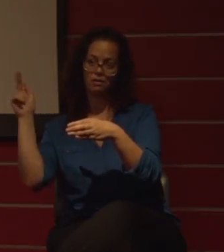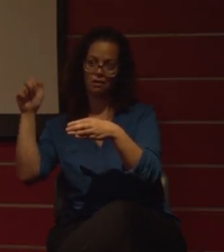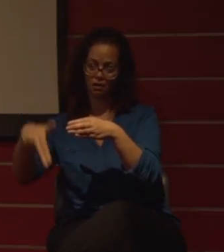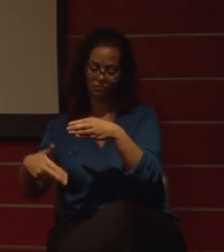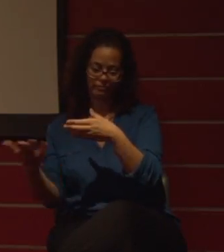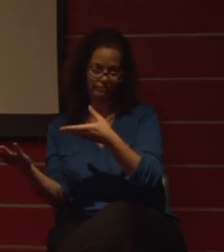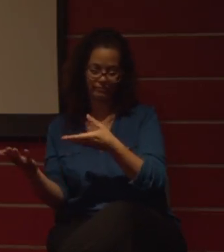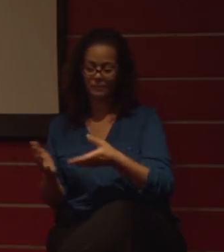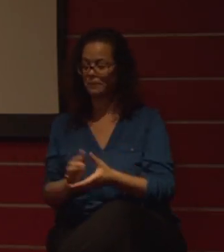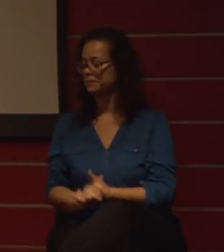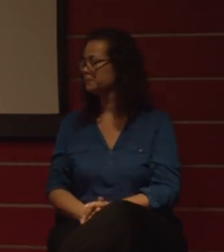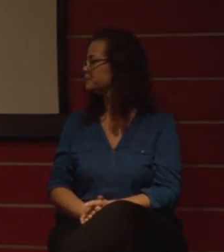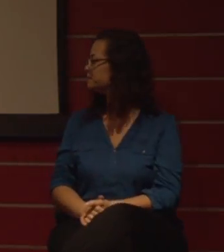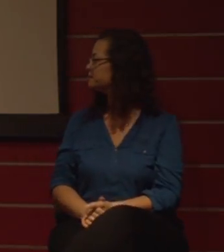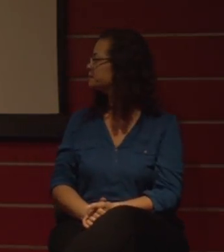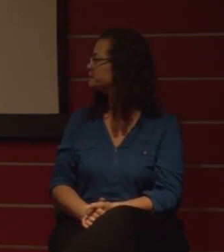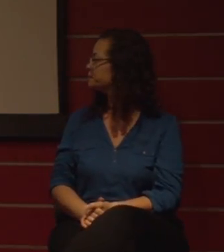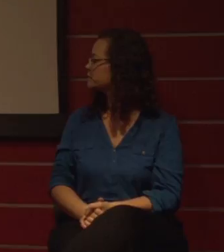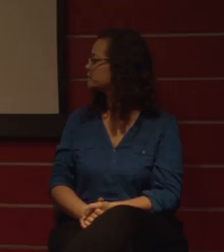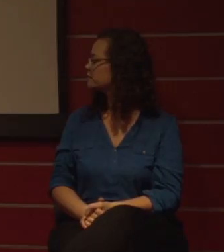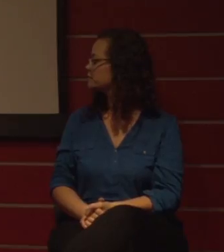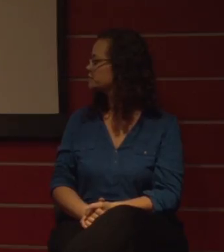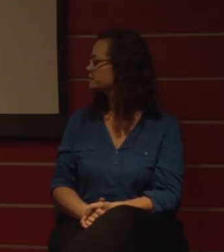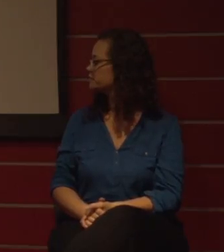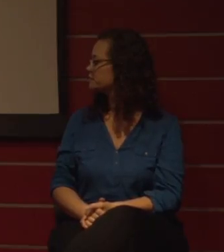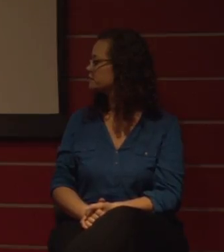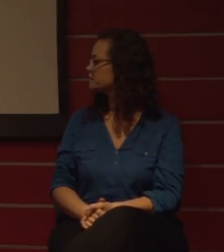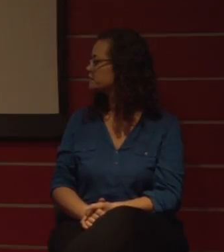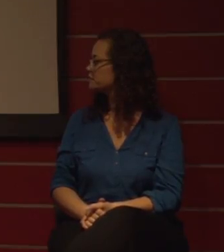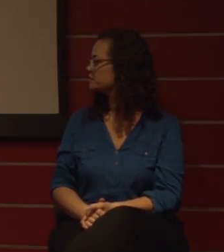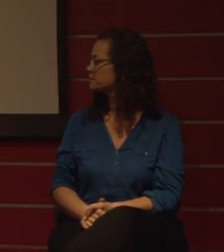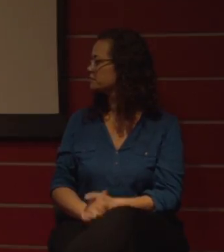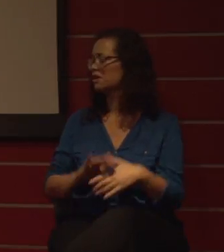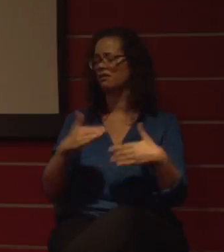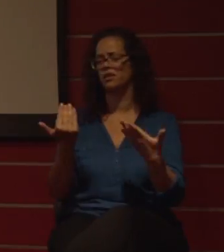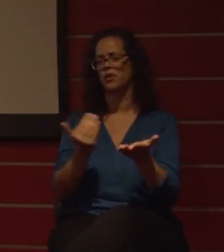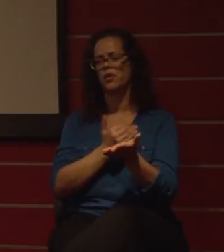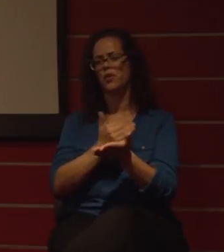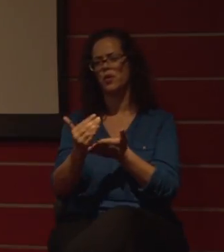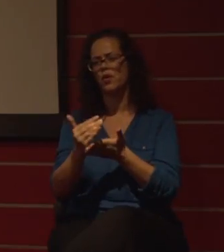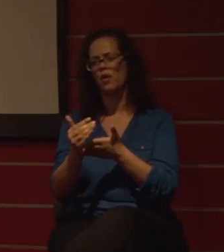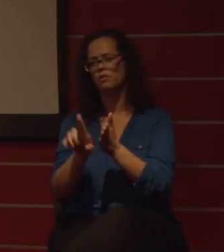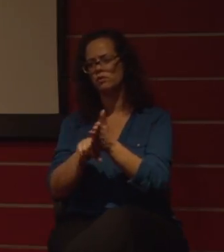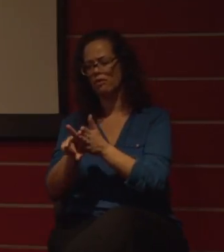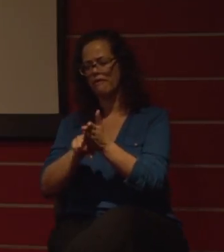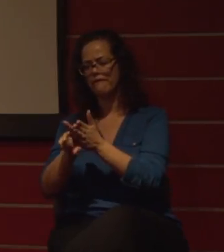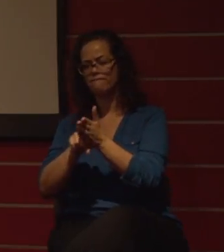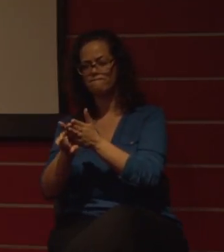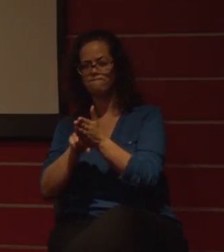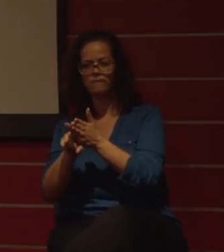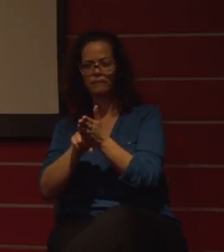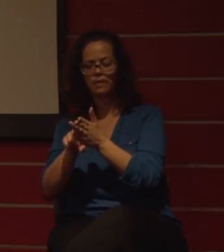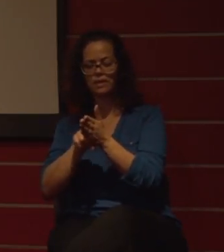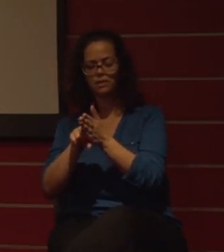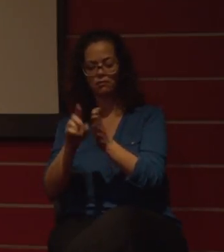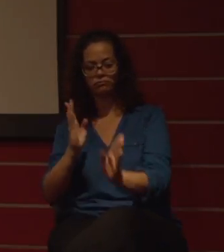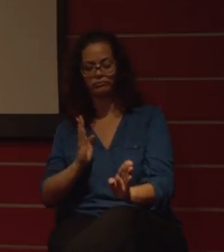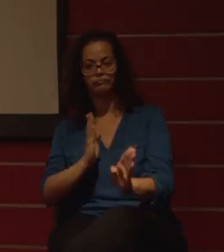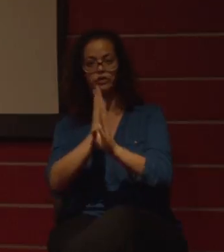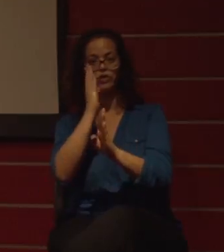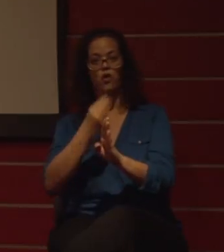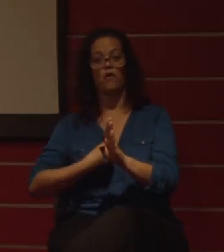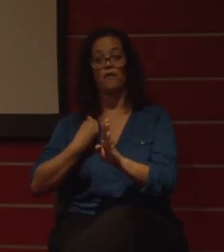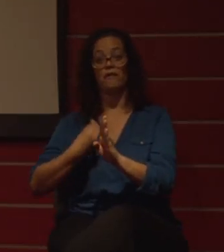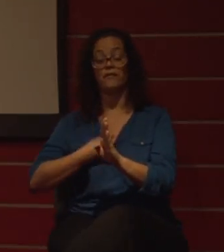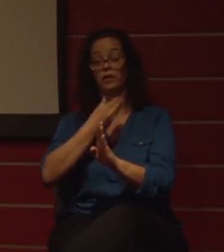a a a a a investigar essa história ele descobre Realmente a vida desse soldado negro que